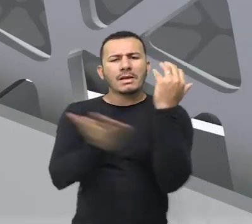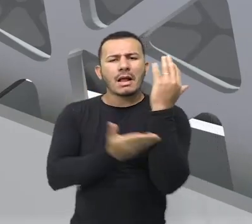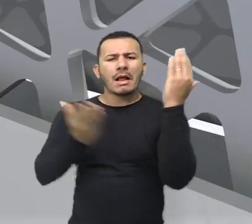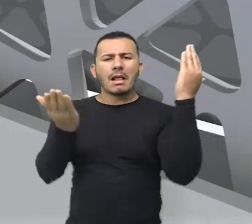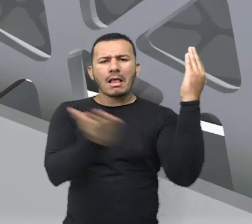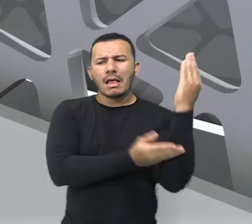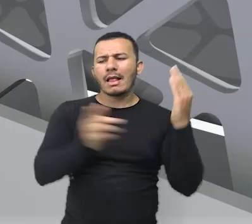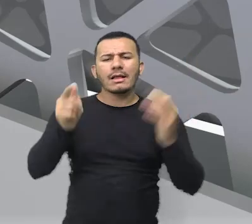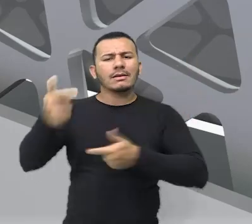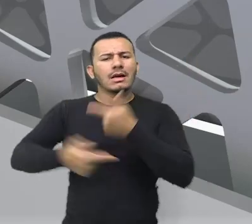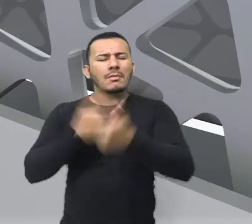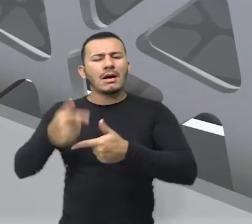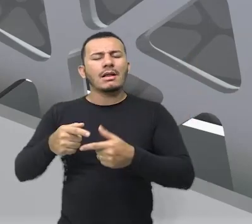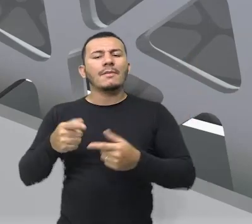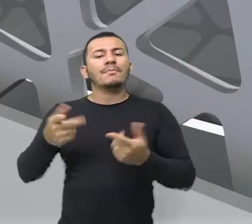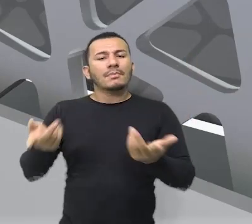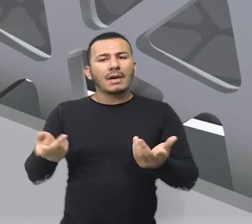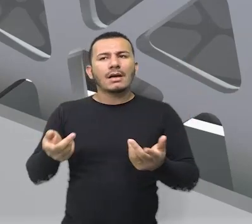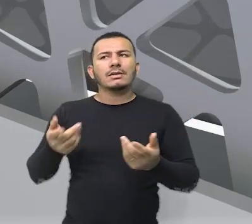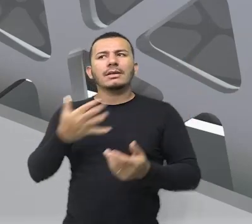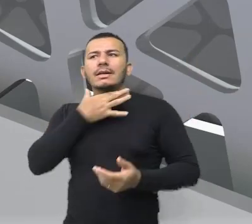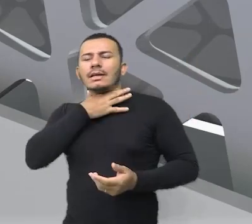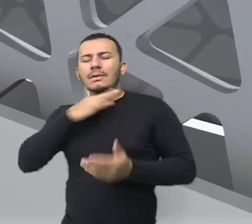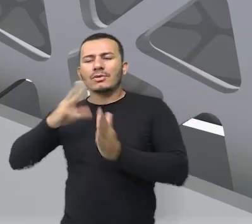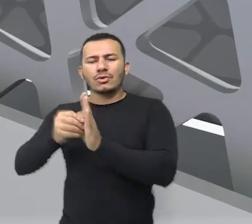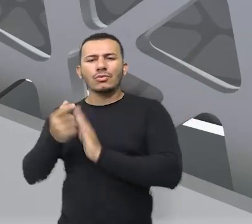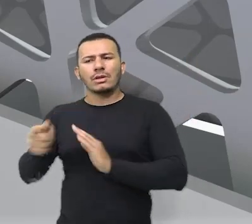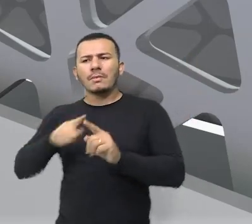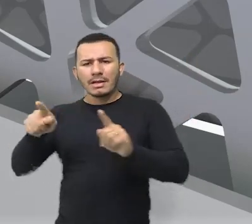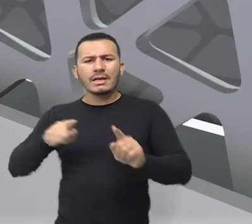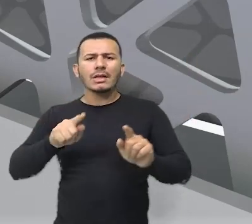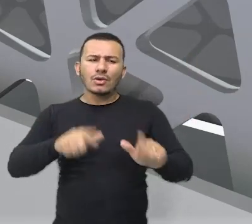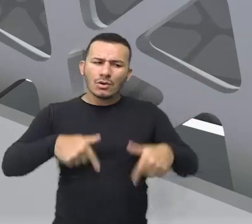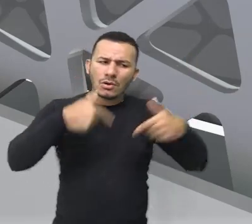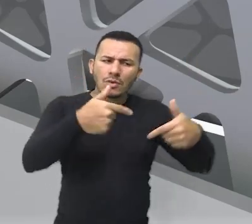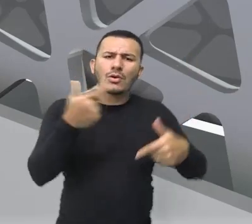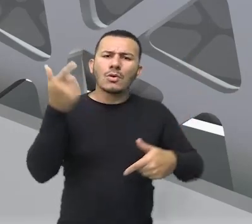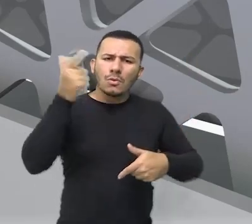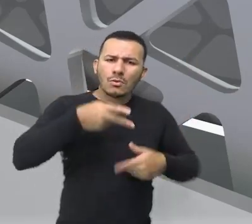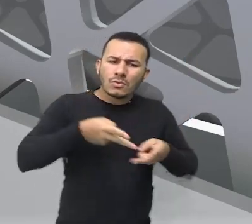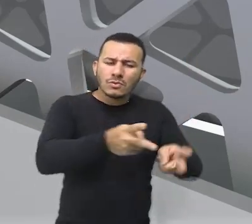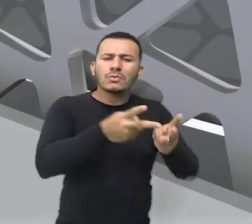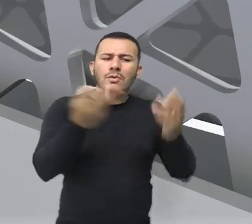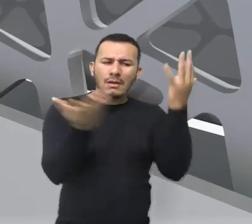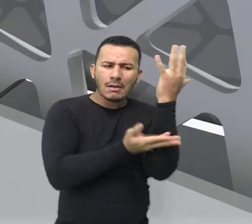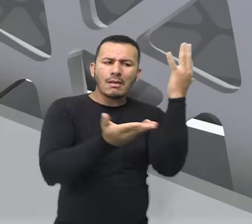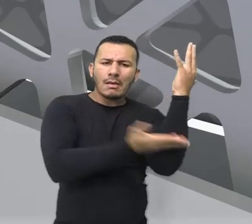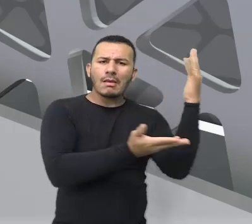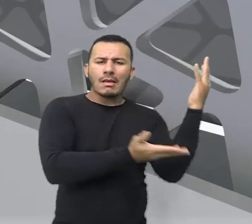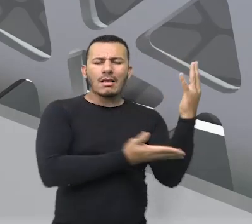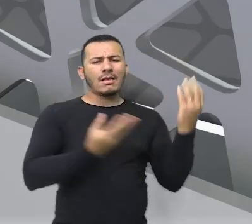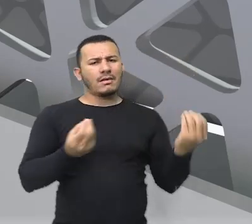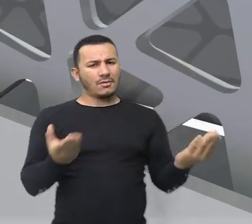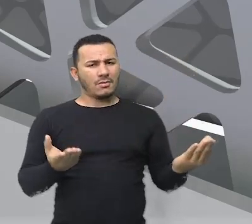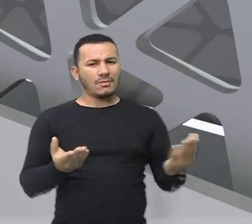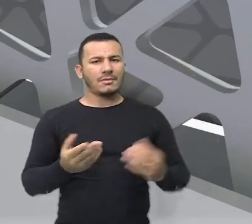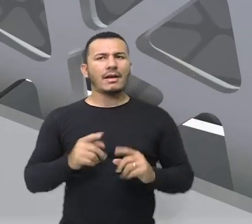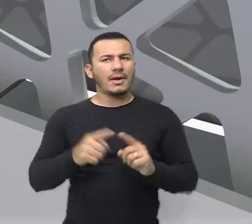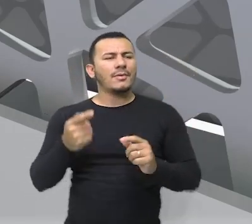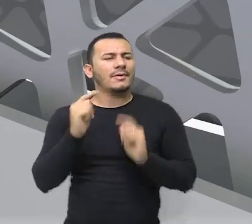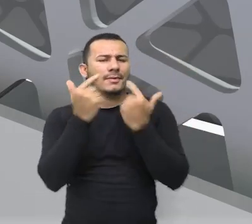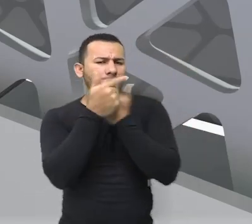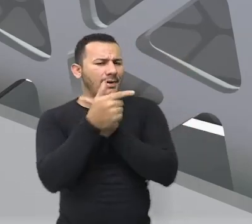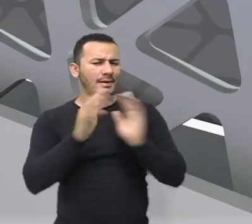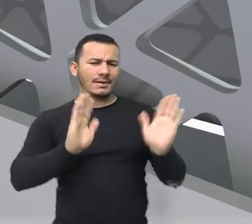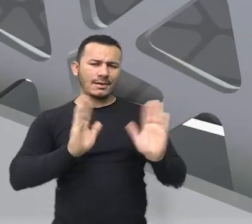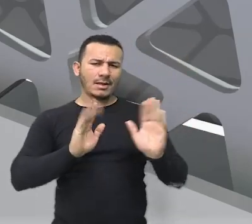não tem crise da Amazônica, mas não para de derrubar a floresta, isso é inusitado. Então, embora às vezes eu não ria e